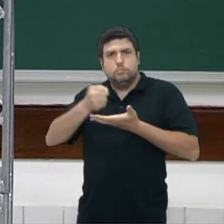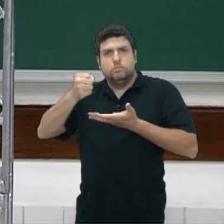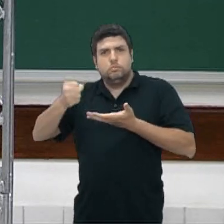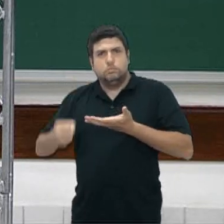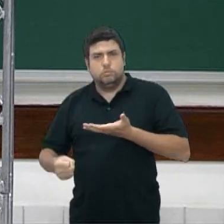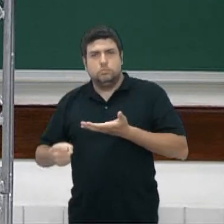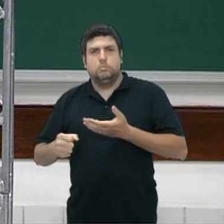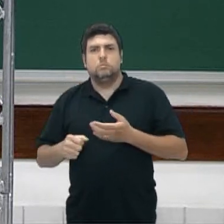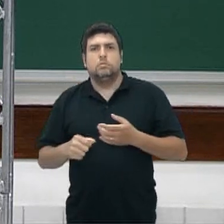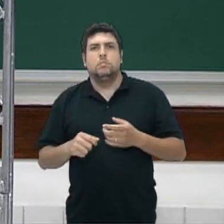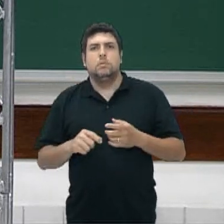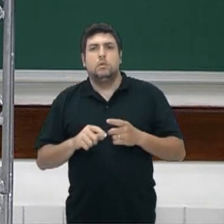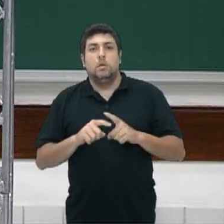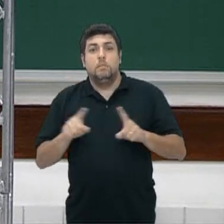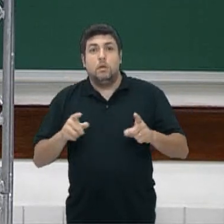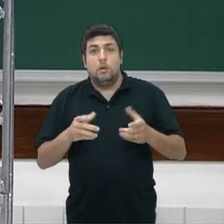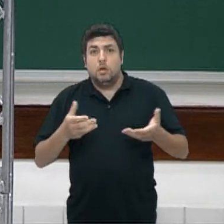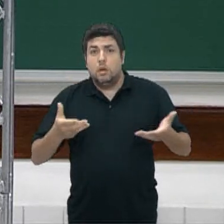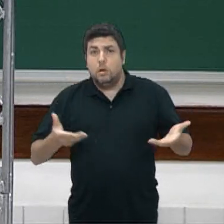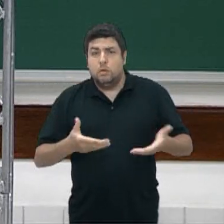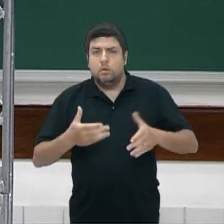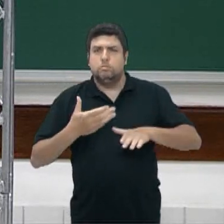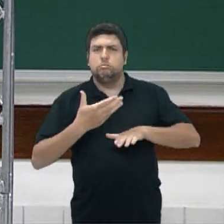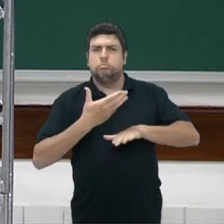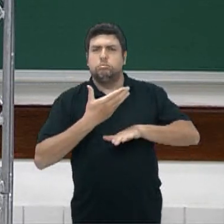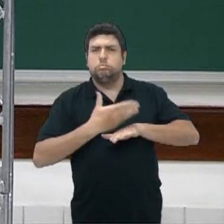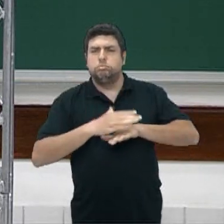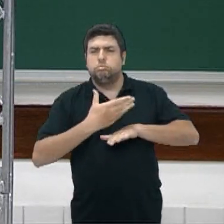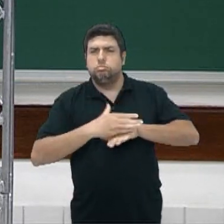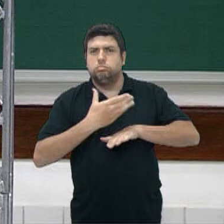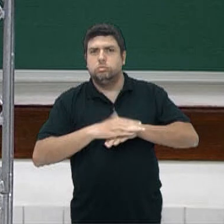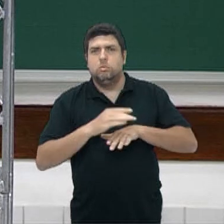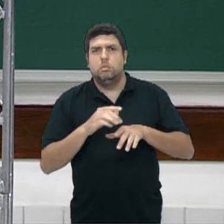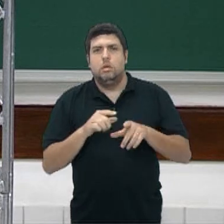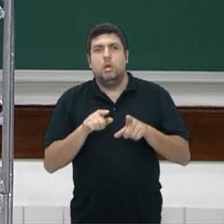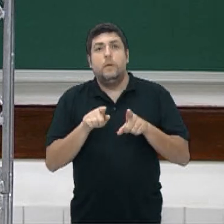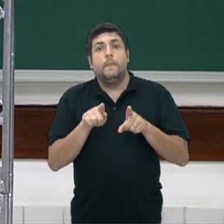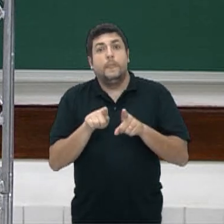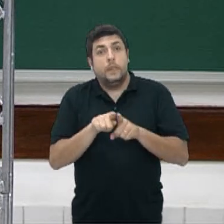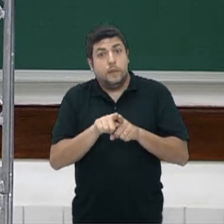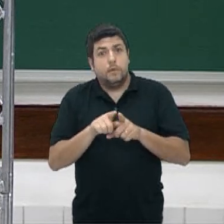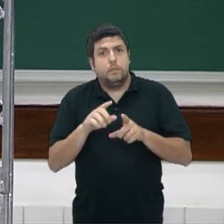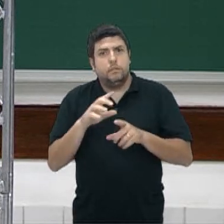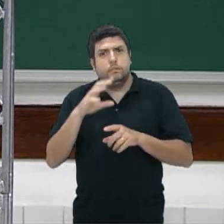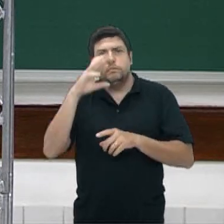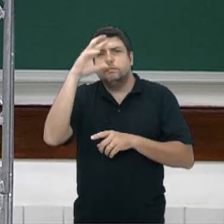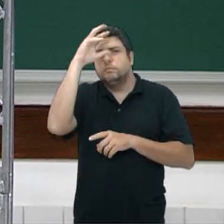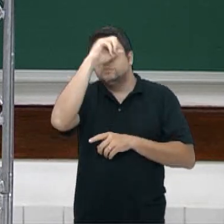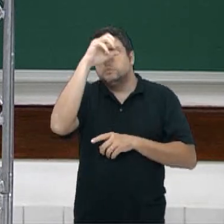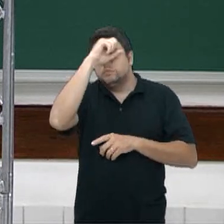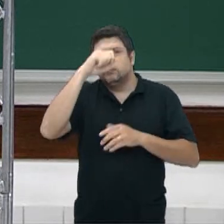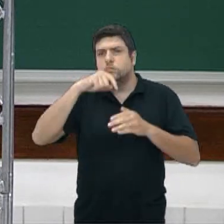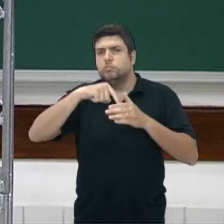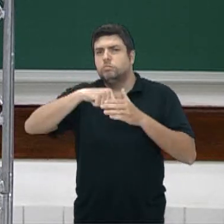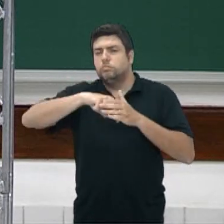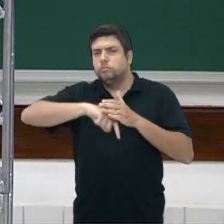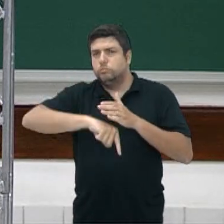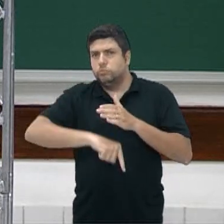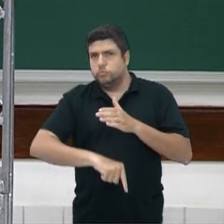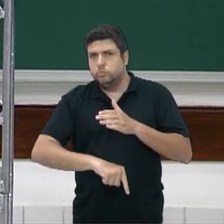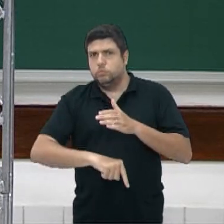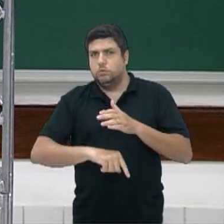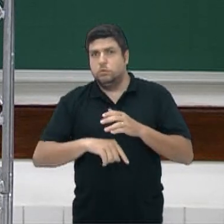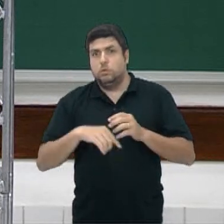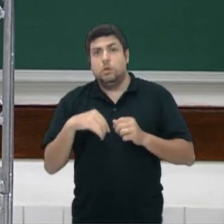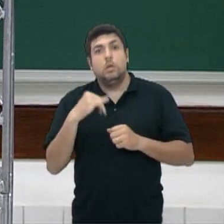fazer um pouquinho mais de exercício, nós vamos dar uma aprofundada nesse conceito tão importante da física, né? E tão importante para